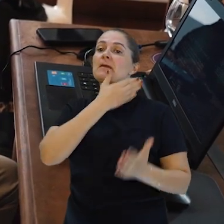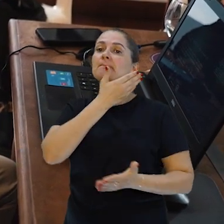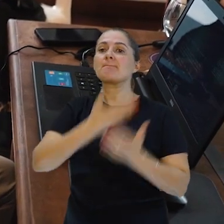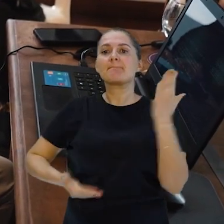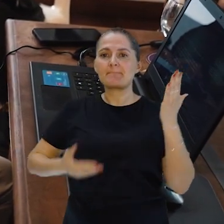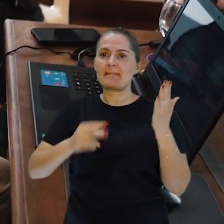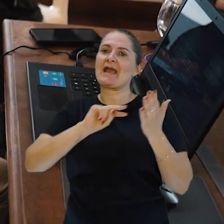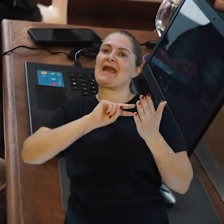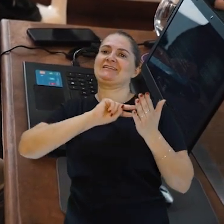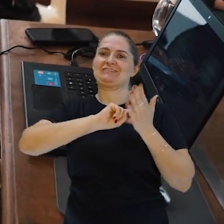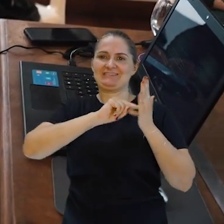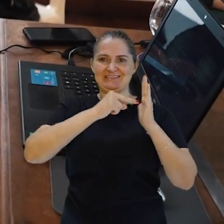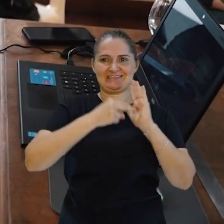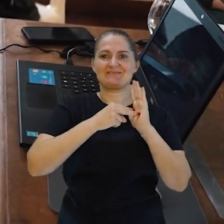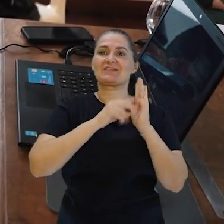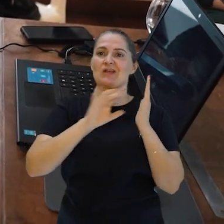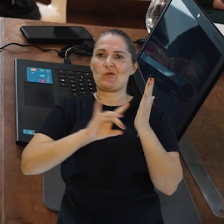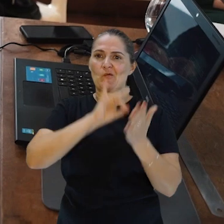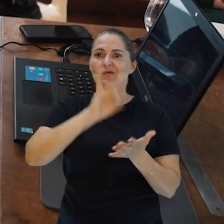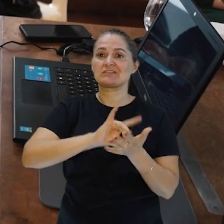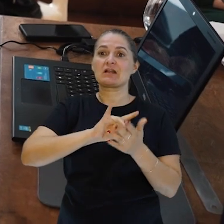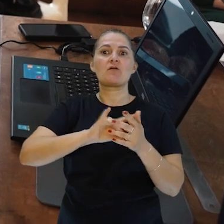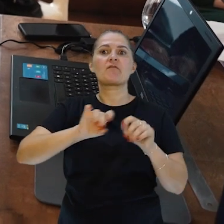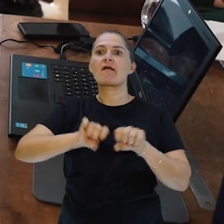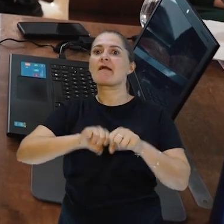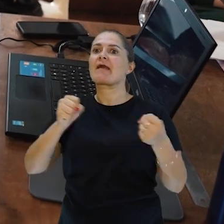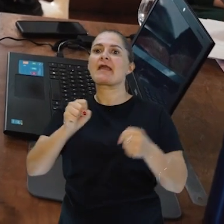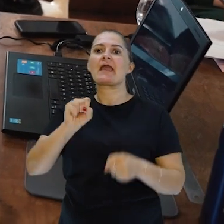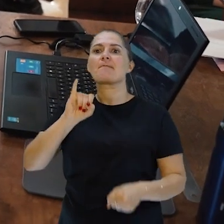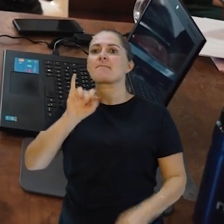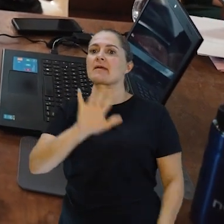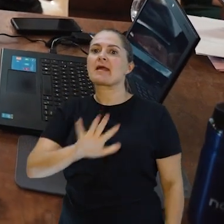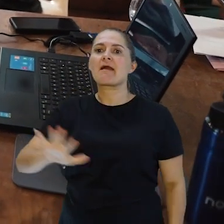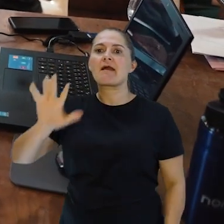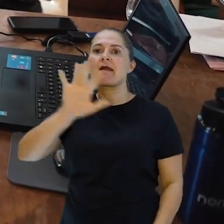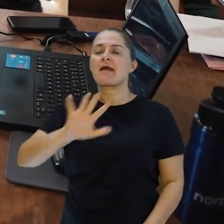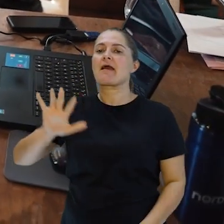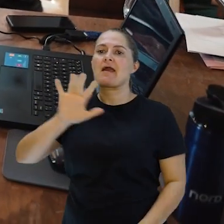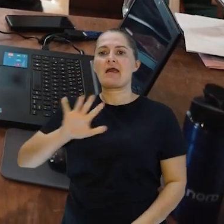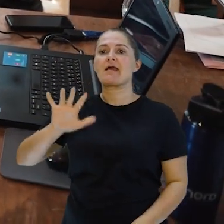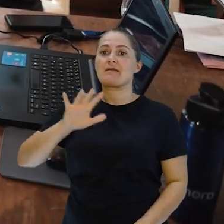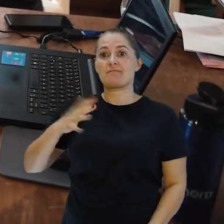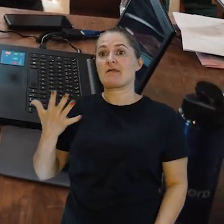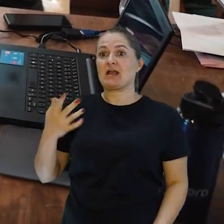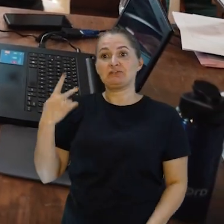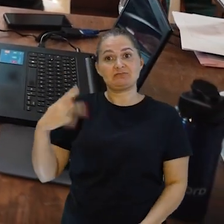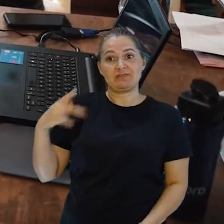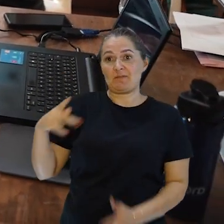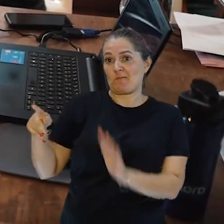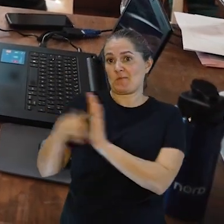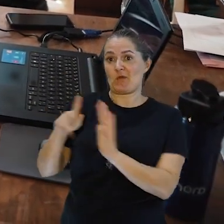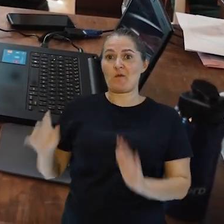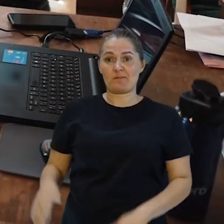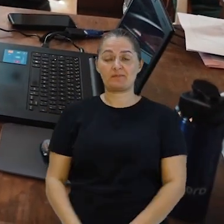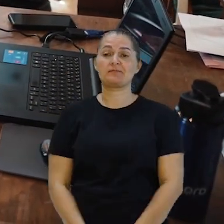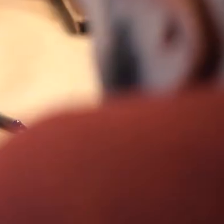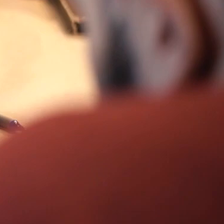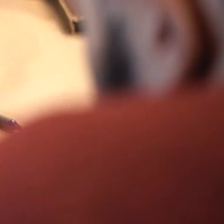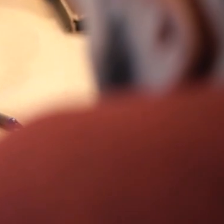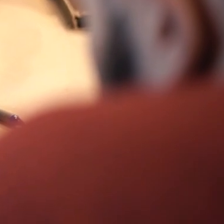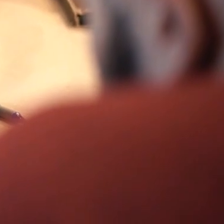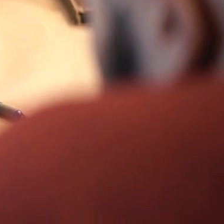desconfigurar, tu vai deturpar, digamos assim, a imagem a iconografia, né? Daquela imagem.